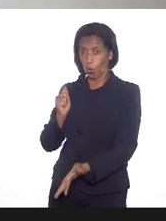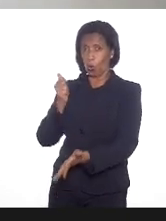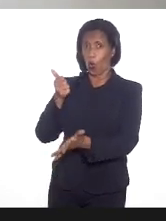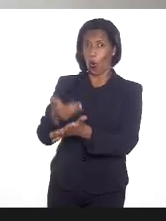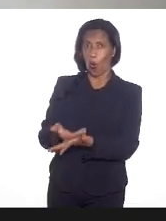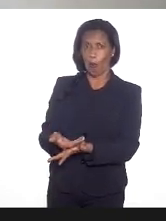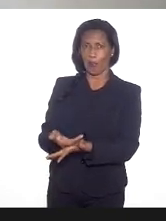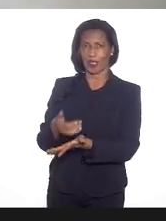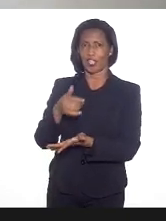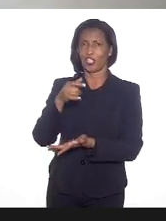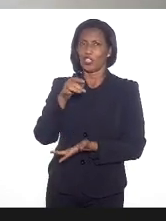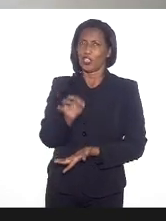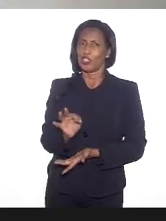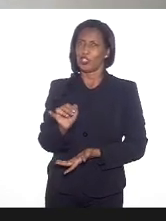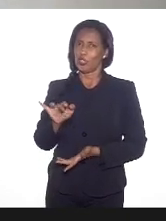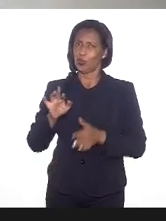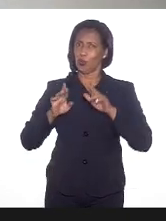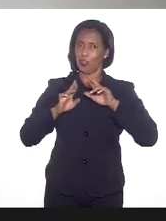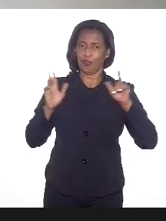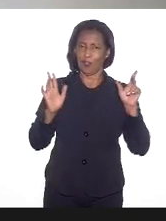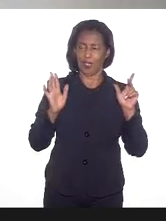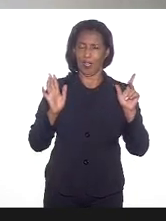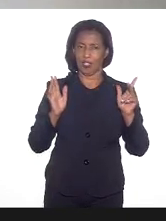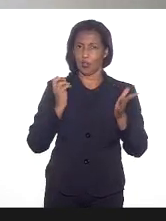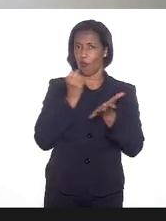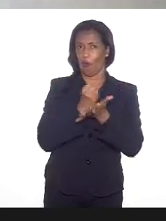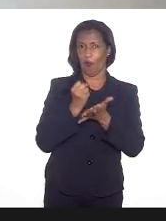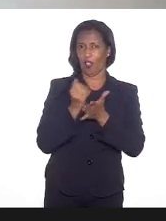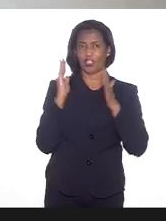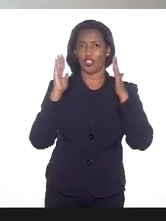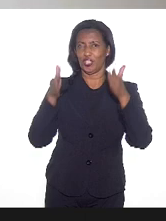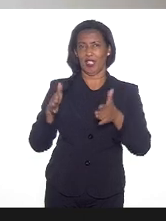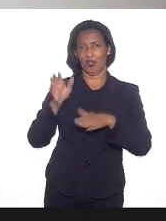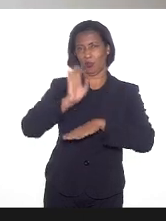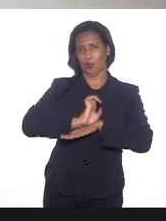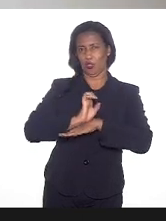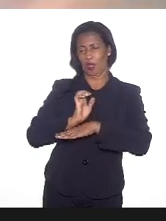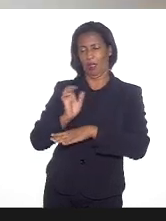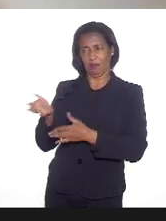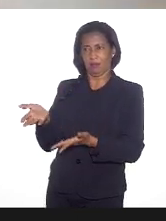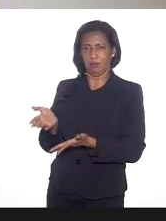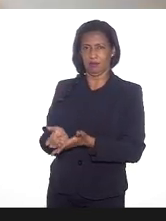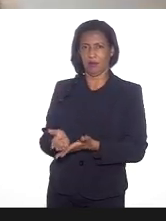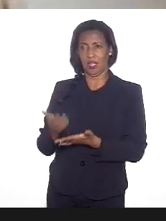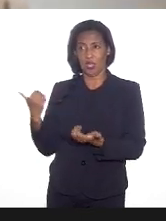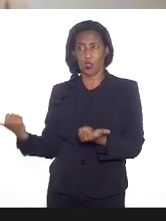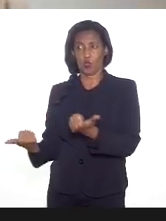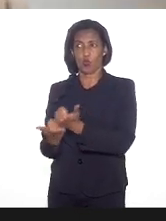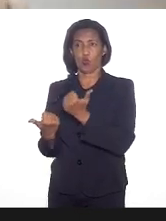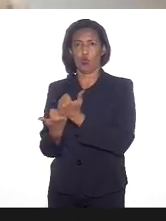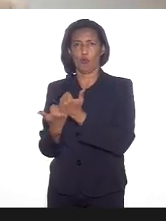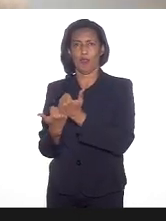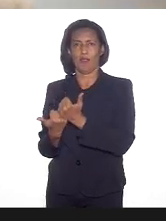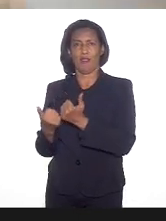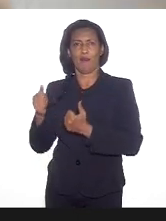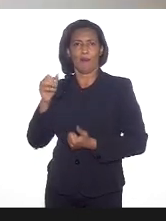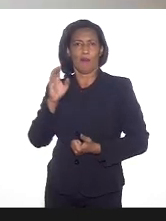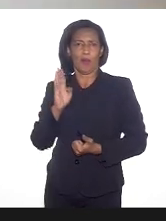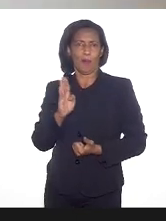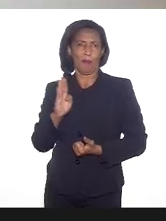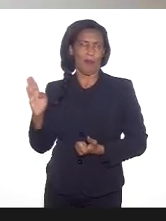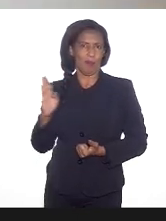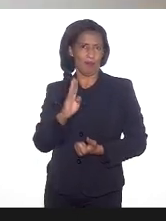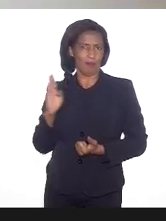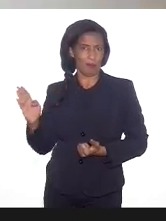títulos. É completamente diferente e não foi contratado diretamente pelo Estado do Rio de Janeiro. Foi subcontratado pelo Banco do Brasil. E a